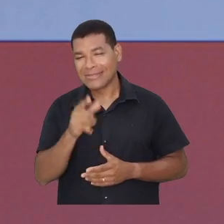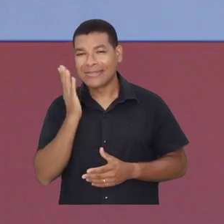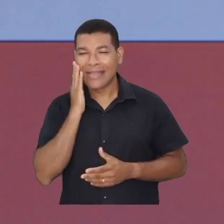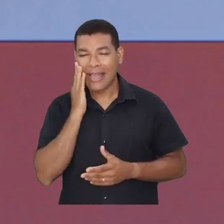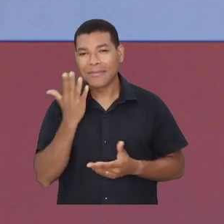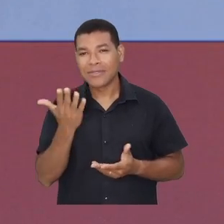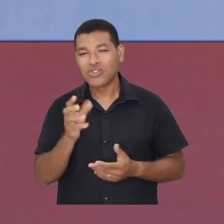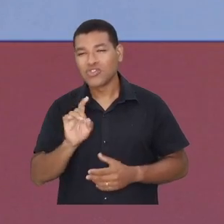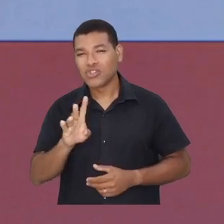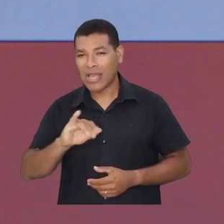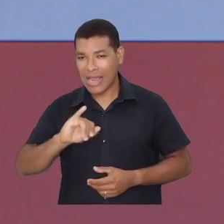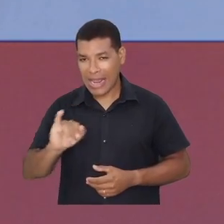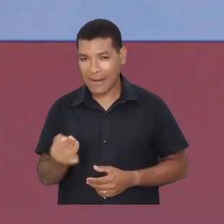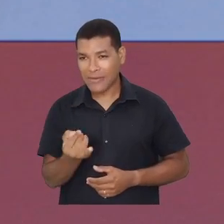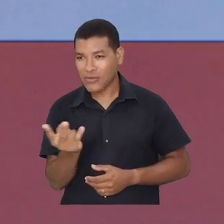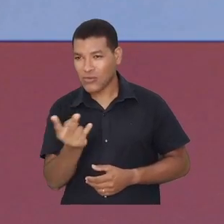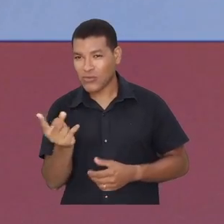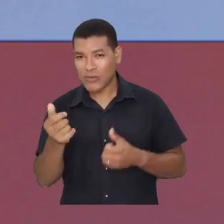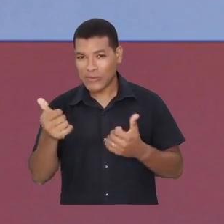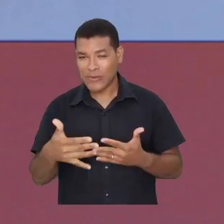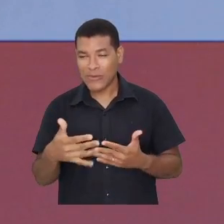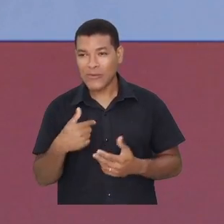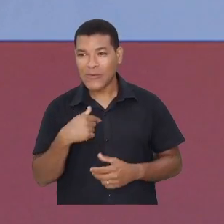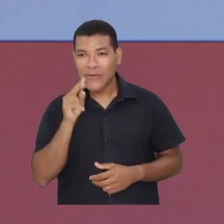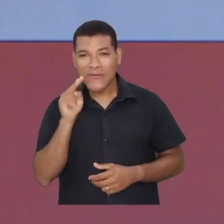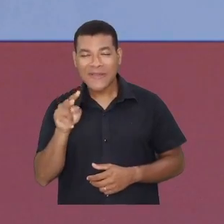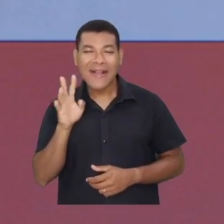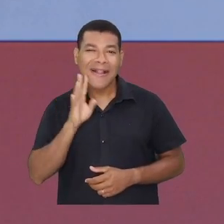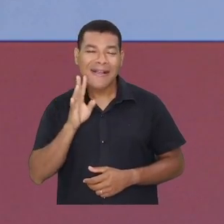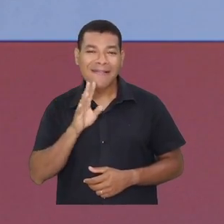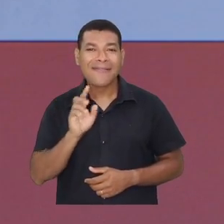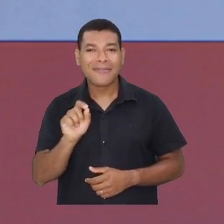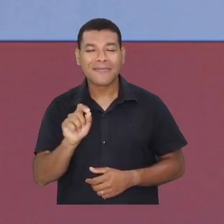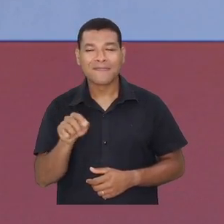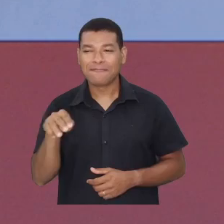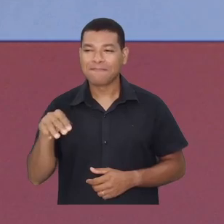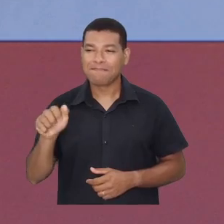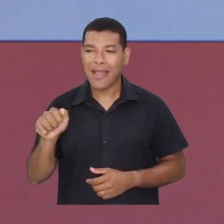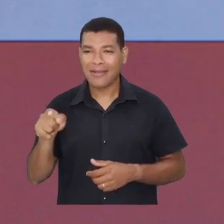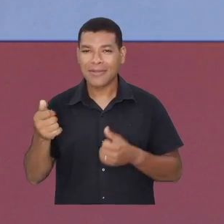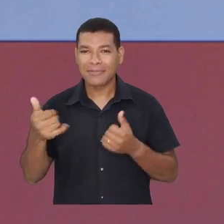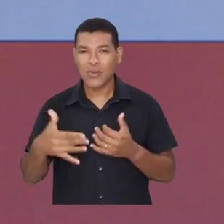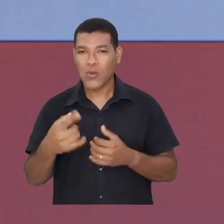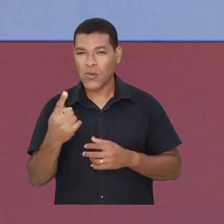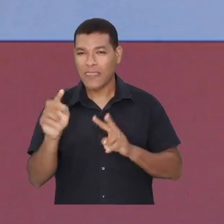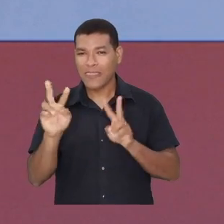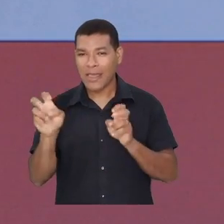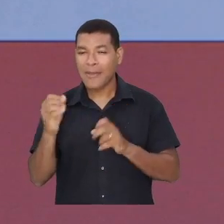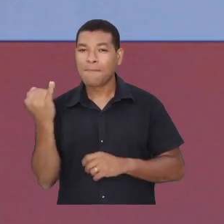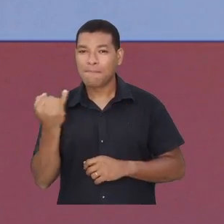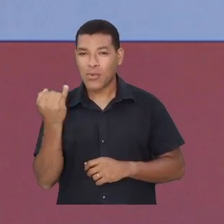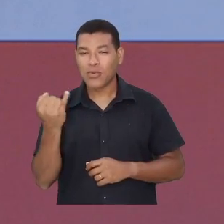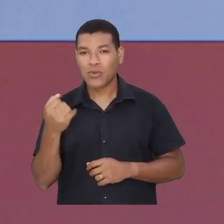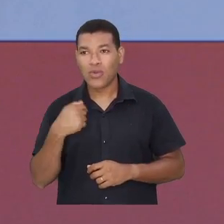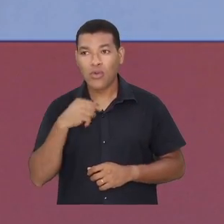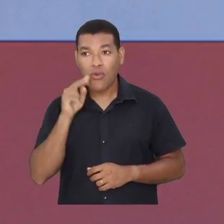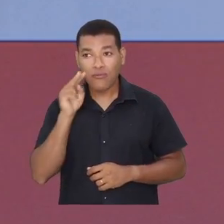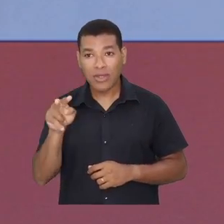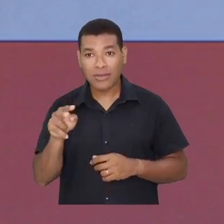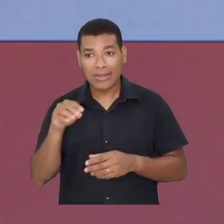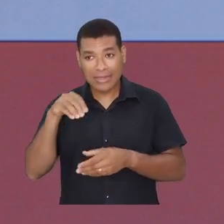só aproveitando que vocês dois falaram, que eu achei bárbaro, assim... A Má trouxe uma questão importante que eu vejo nas